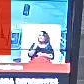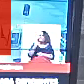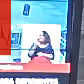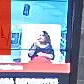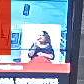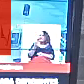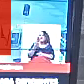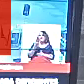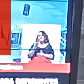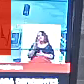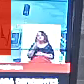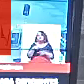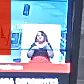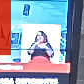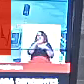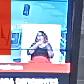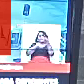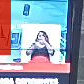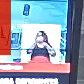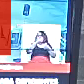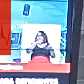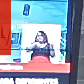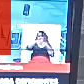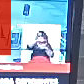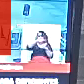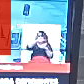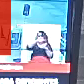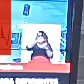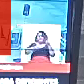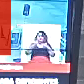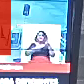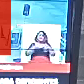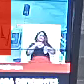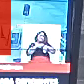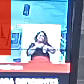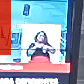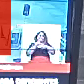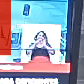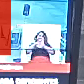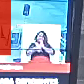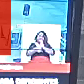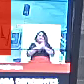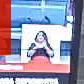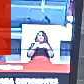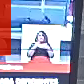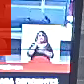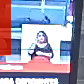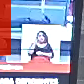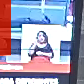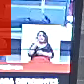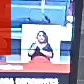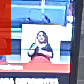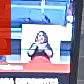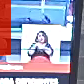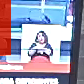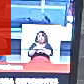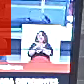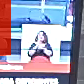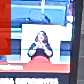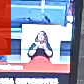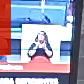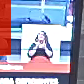Bom, eu acho então, eu agradeço, a hora está chegando, muitos precisam ir, já está escurecendo. Cumprida a finalidade